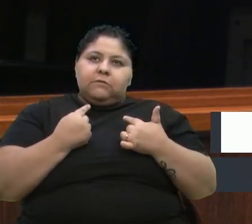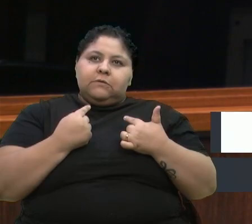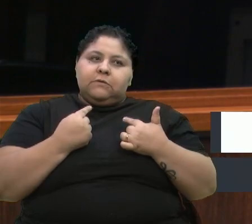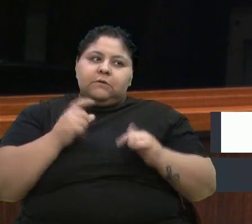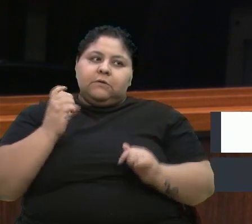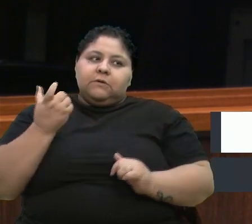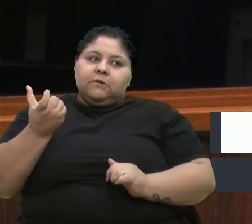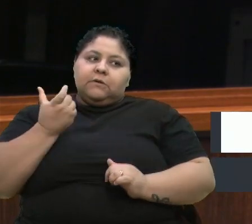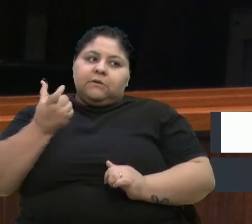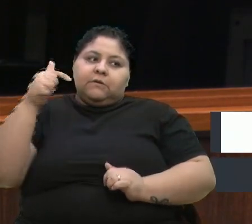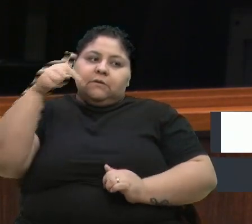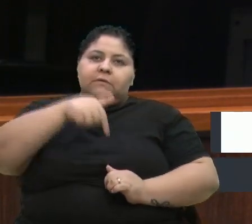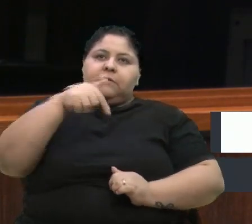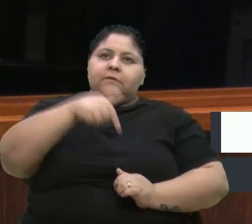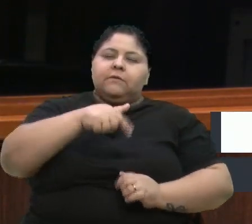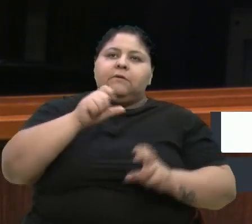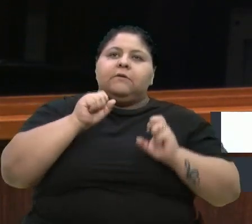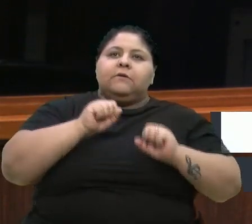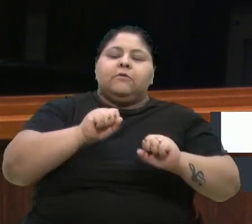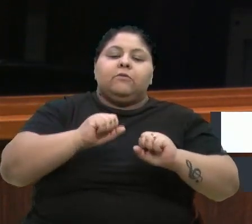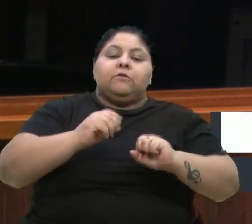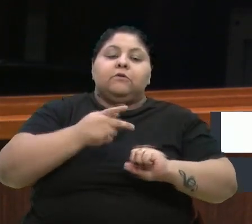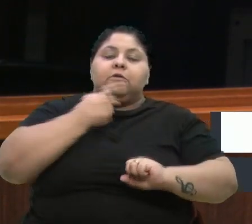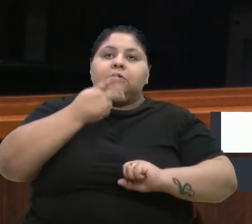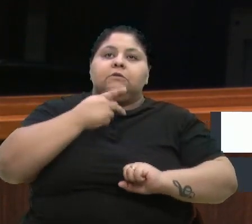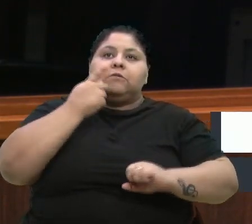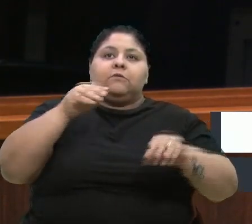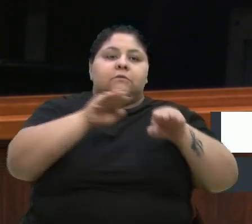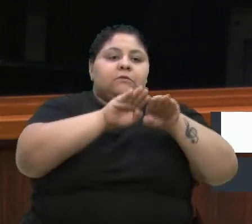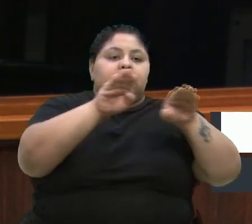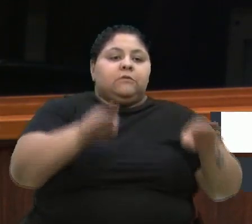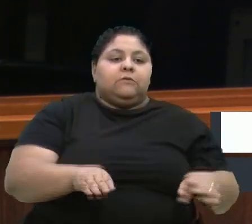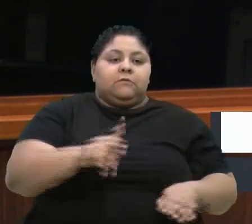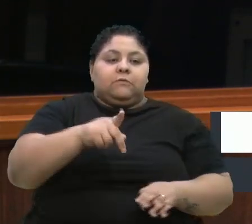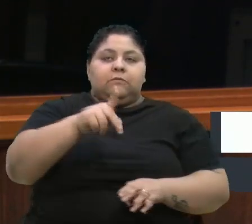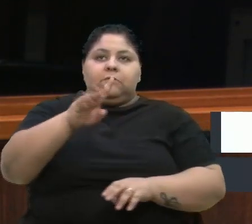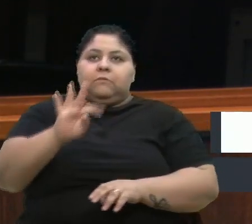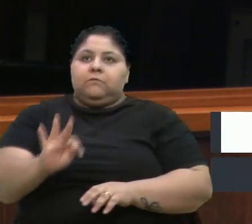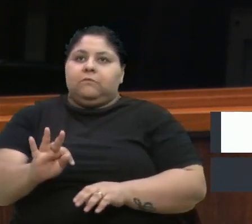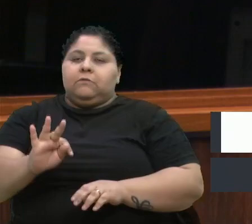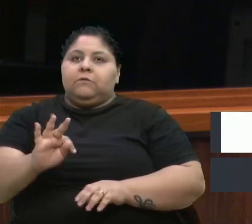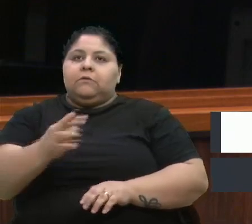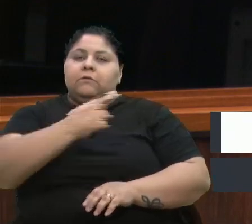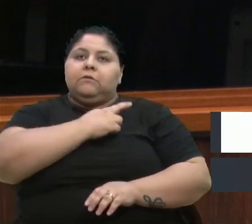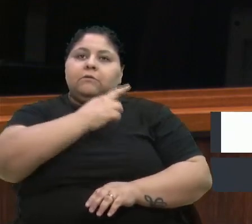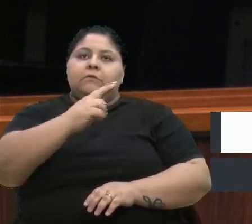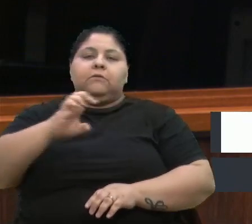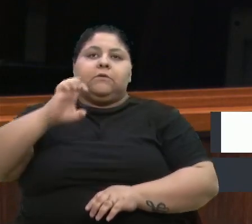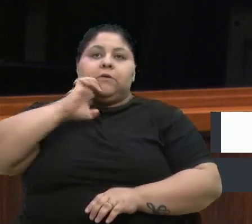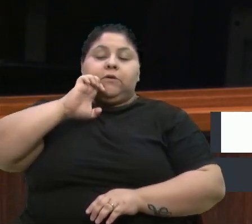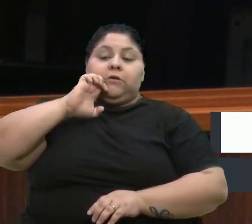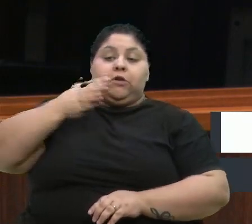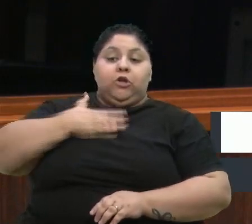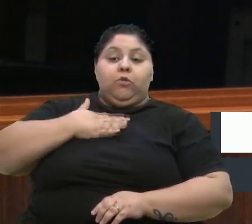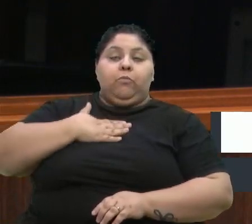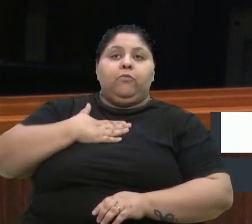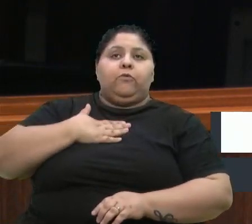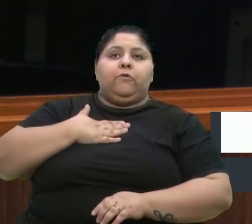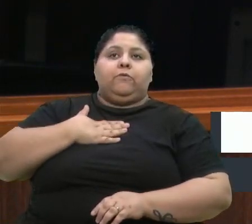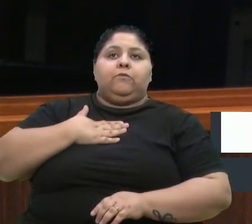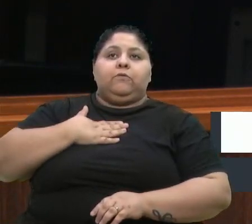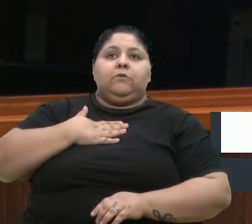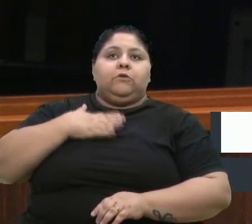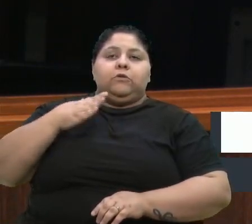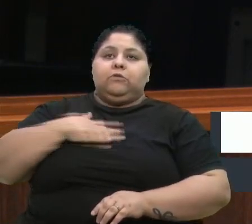quem daqui pode dizer que a bancada do PT, representada pela vereadora Estela e por mim, não está